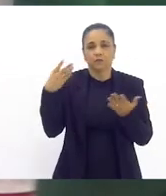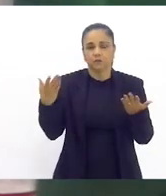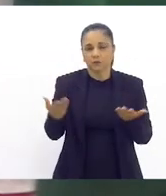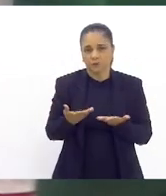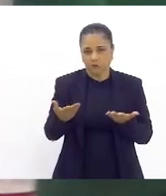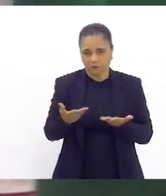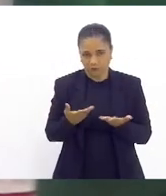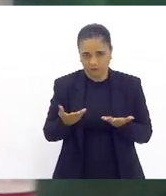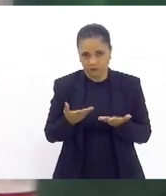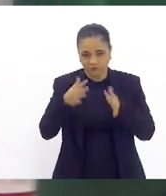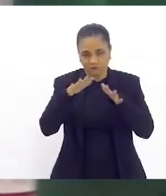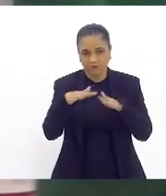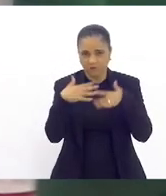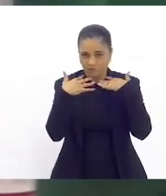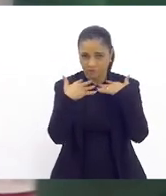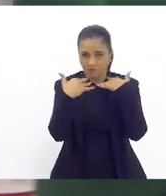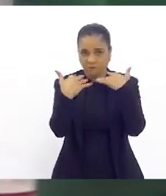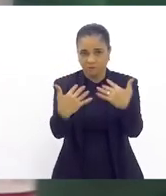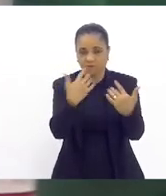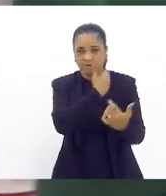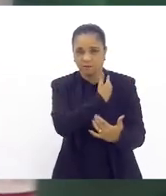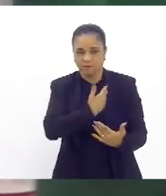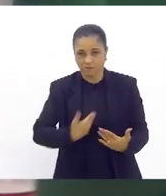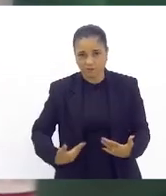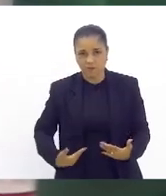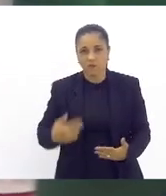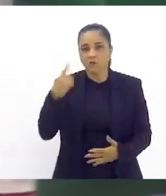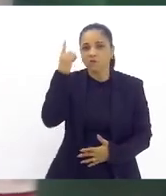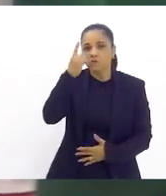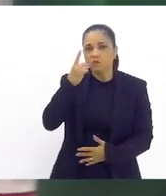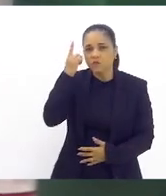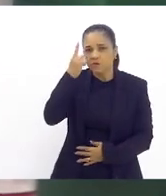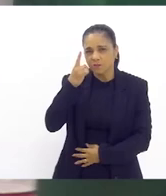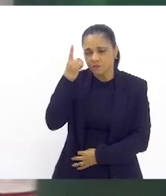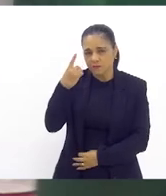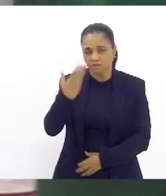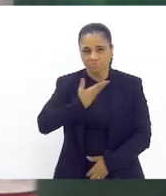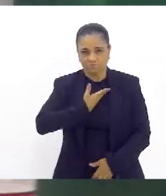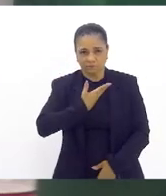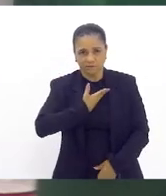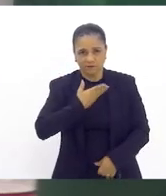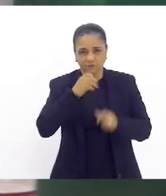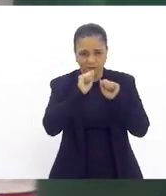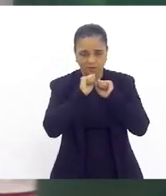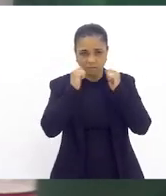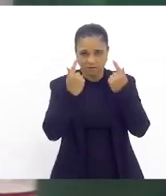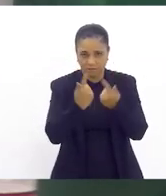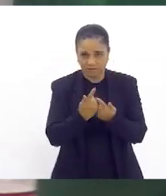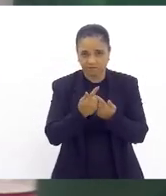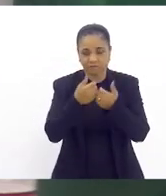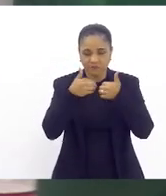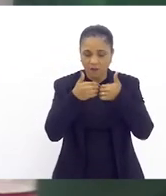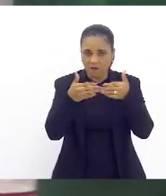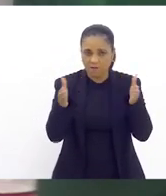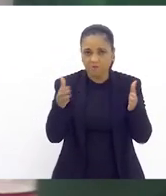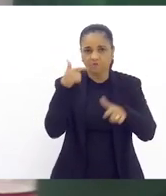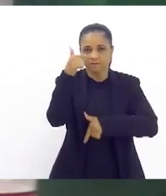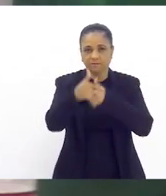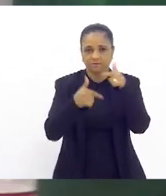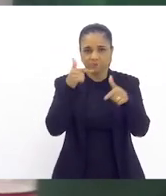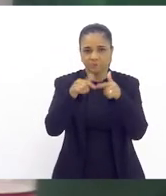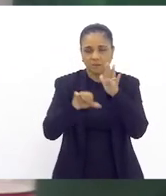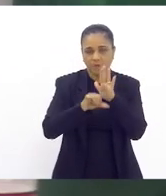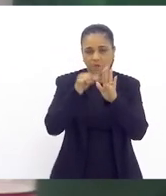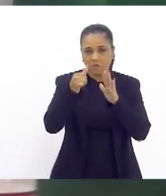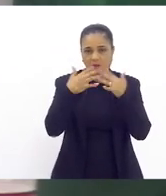aqui nessa audiência pública e dos meus colegas deputados aqui desta casa declaro abertos trabalhos da primeira